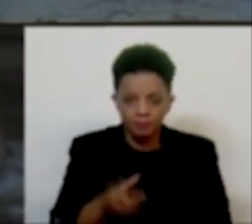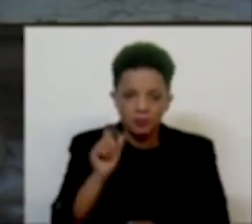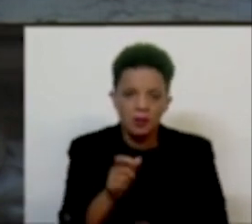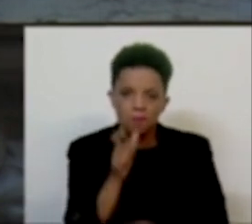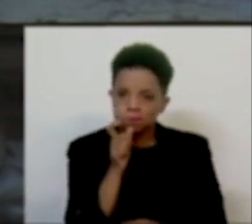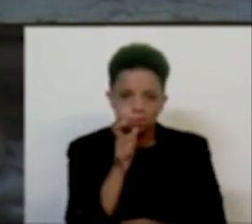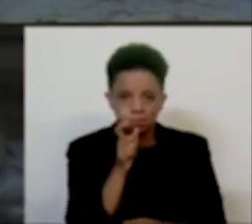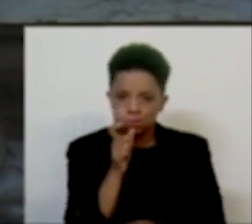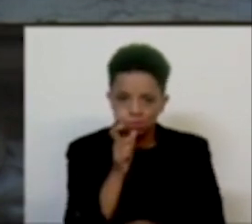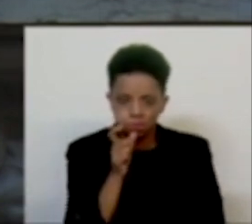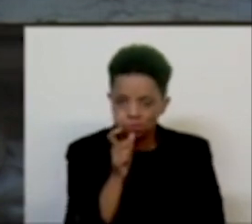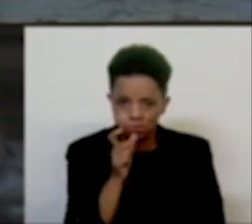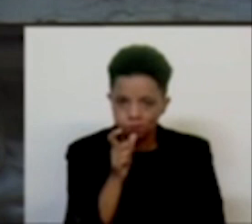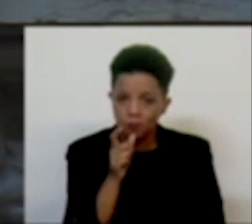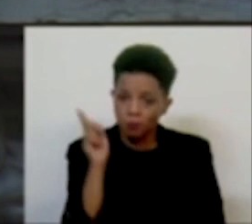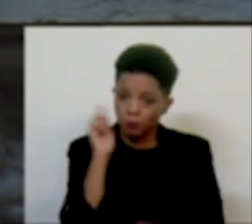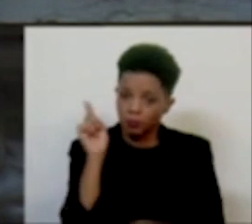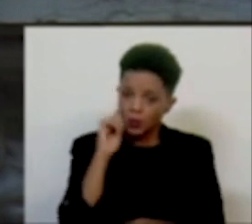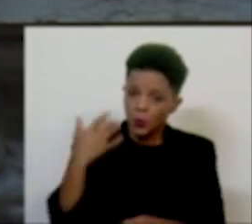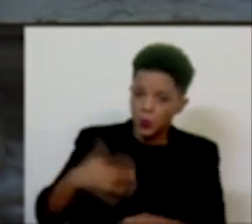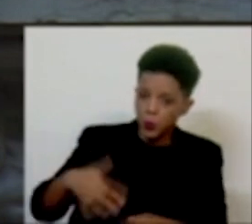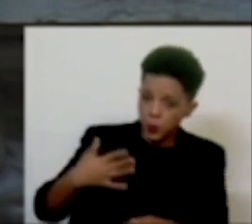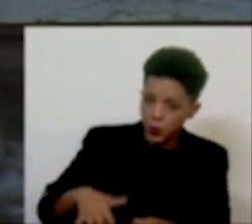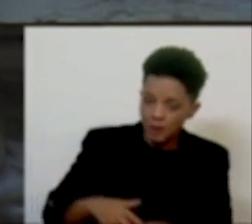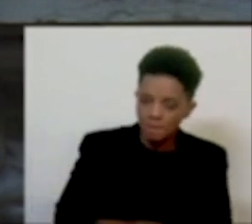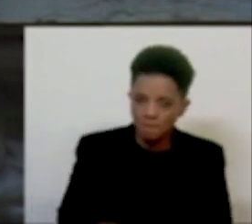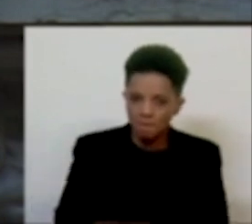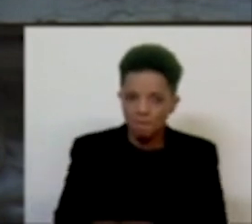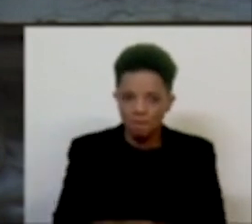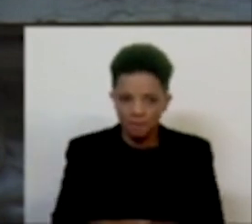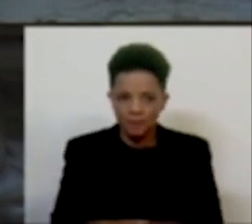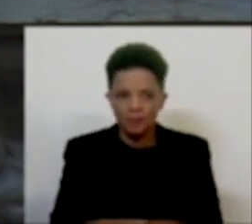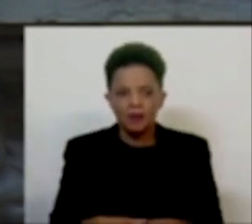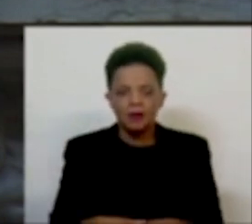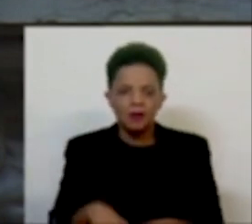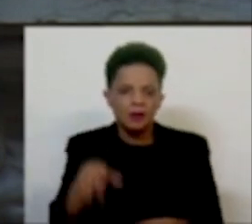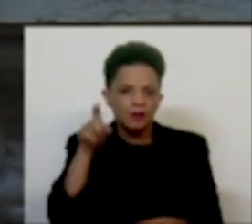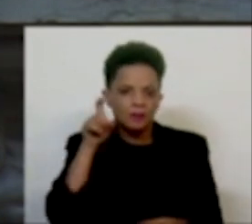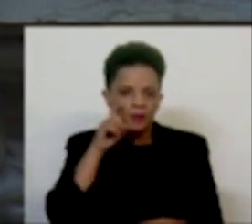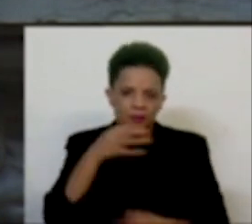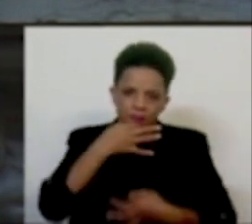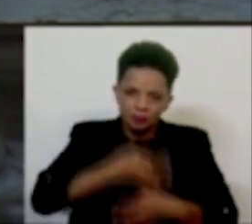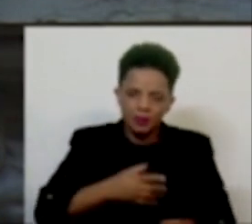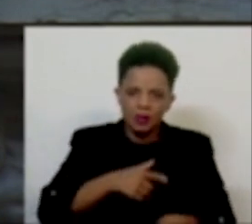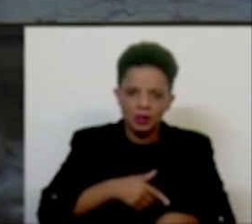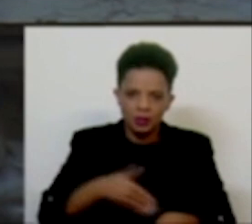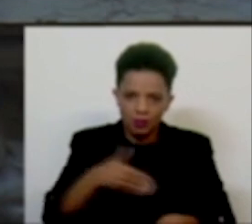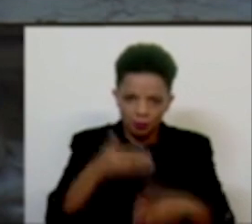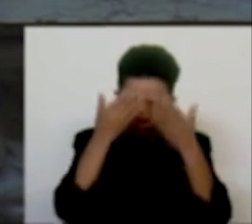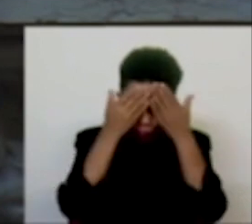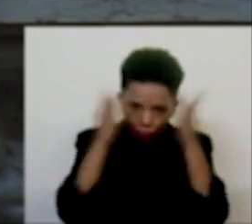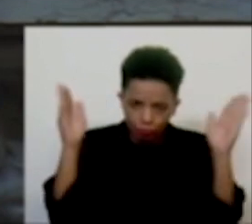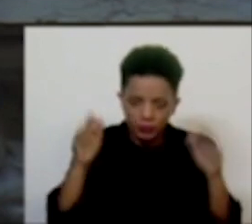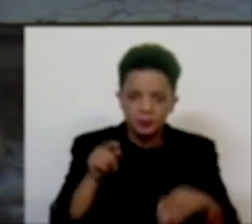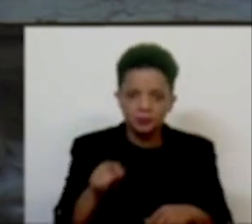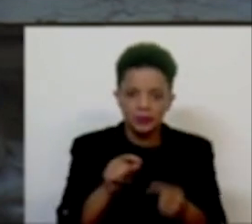não dizemos contam muito. Deixo, pois, aqui uma defesa convicta do tempo democrático, que é